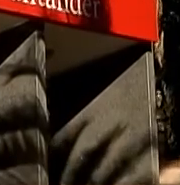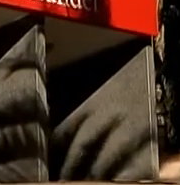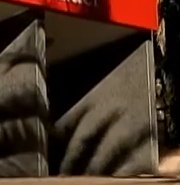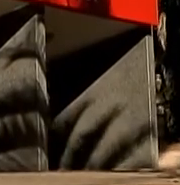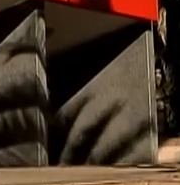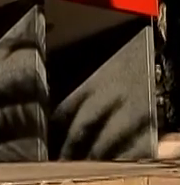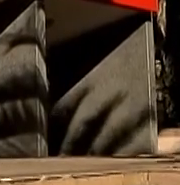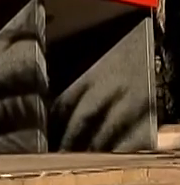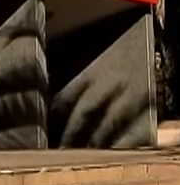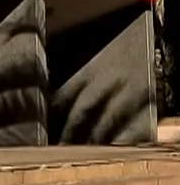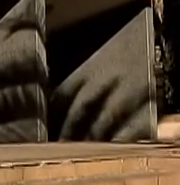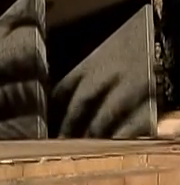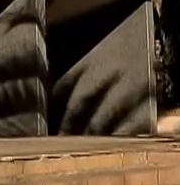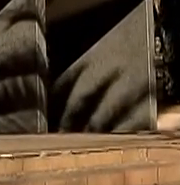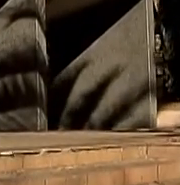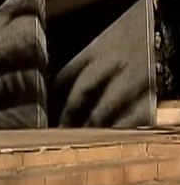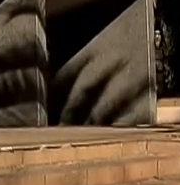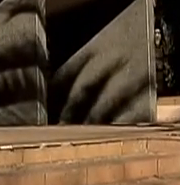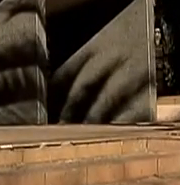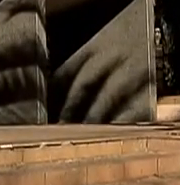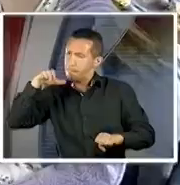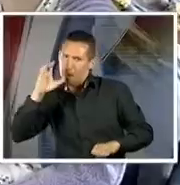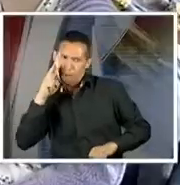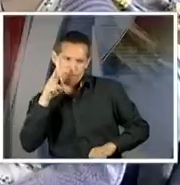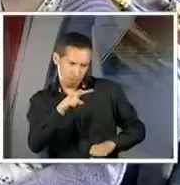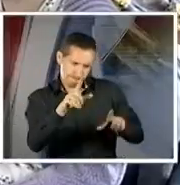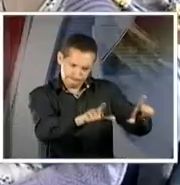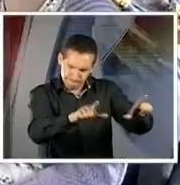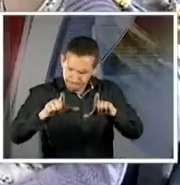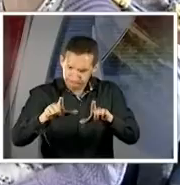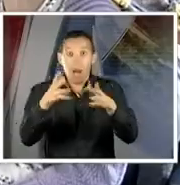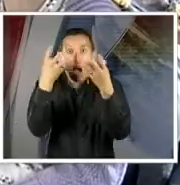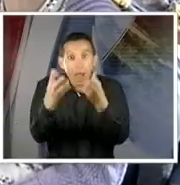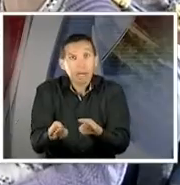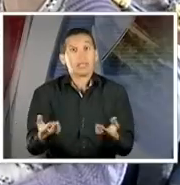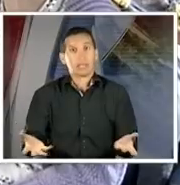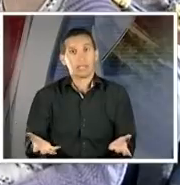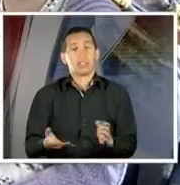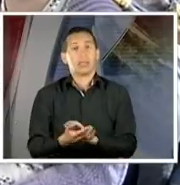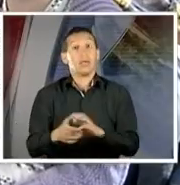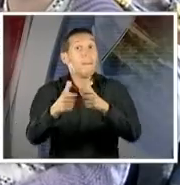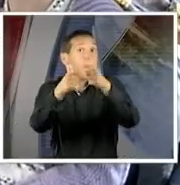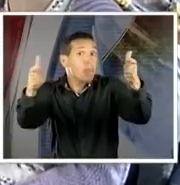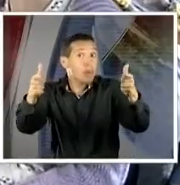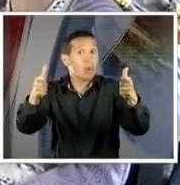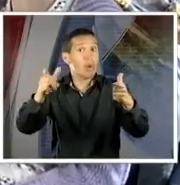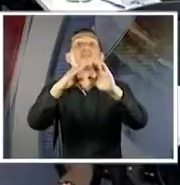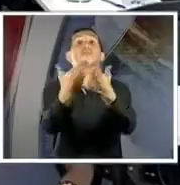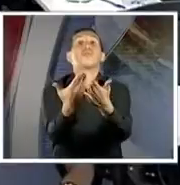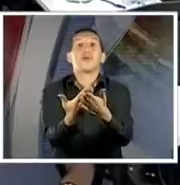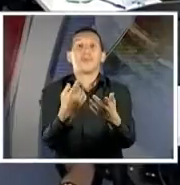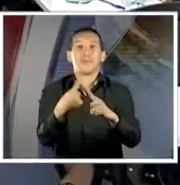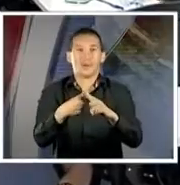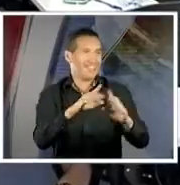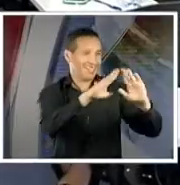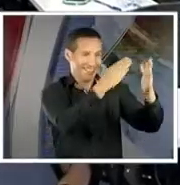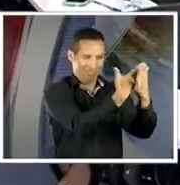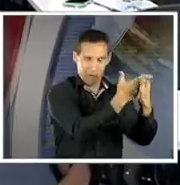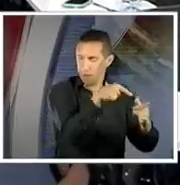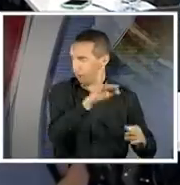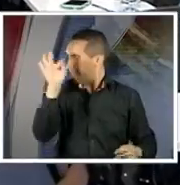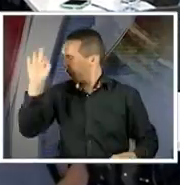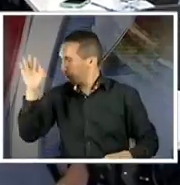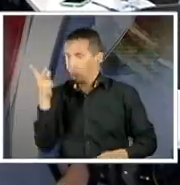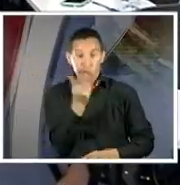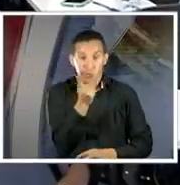mais comentadas na página do tribunal no Facebook. No quadro Normas Coletivas, saiba mais sobre a profissão de tradutor e